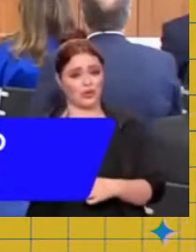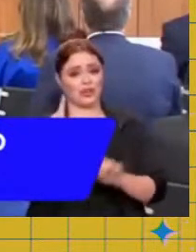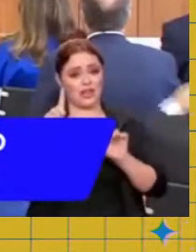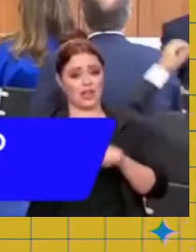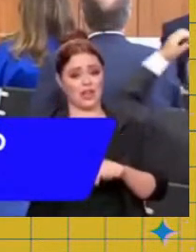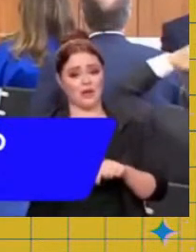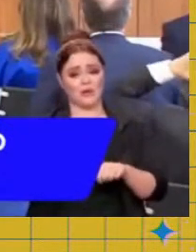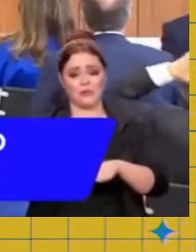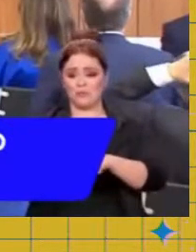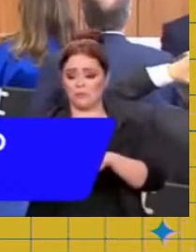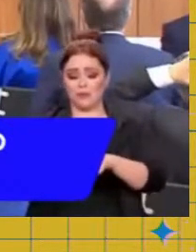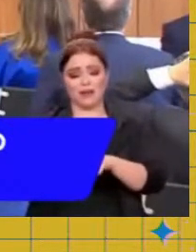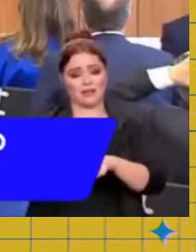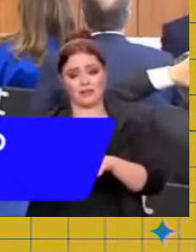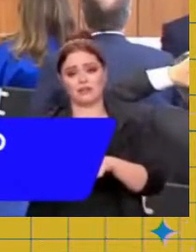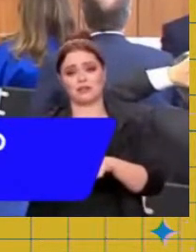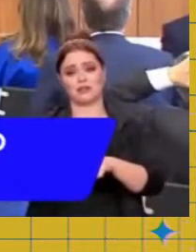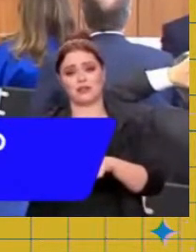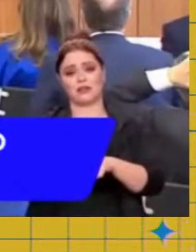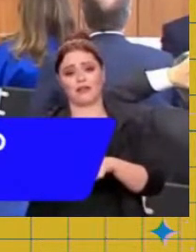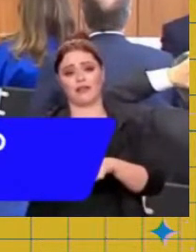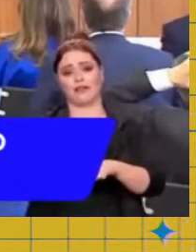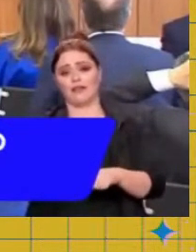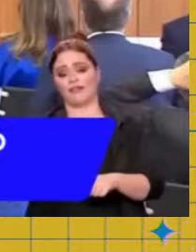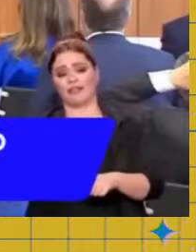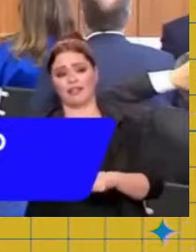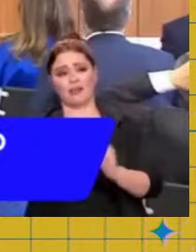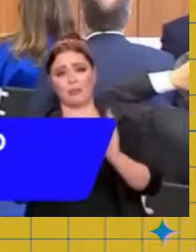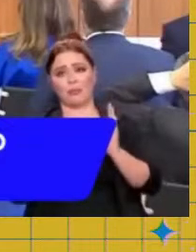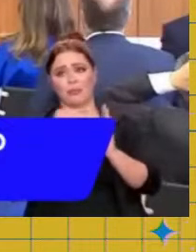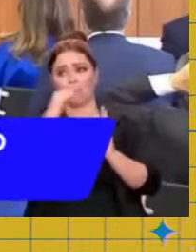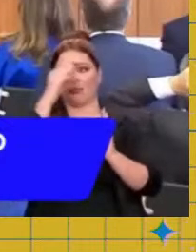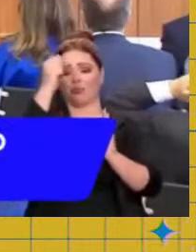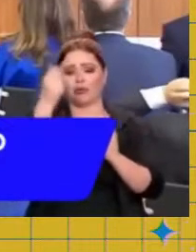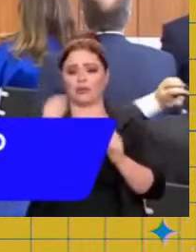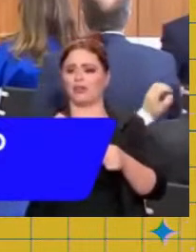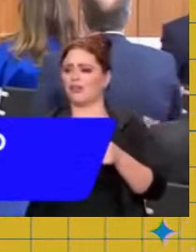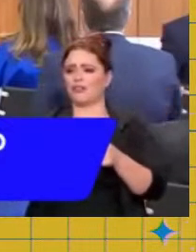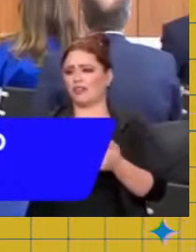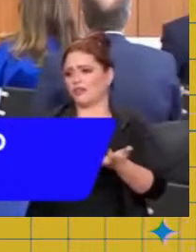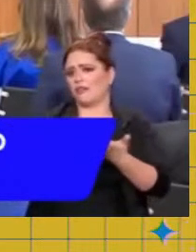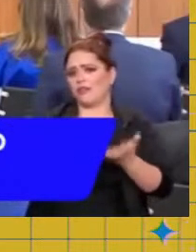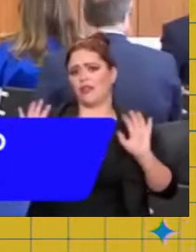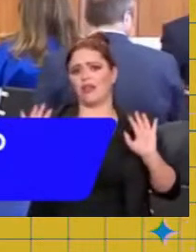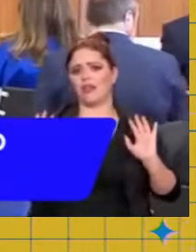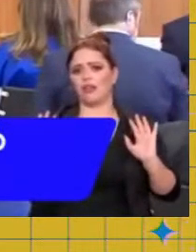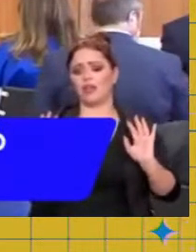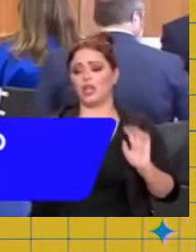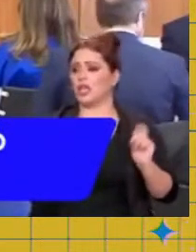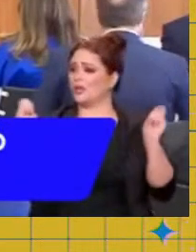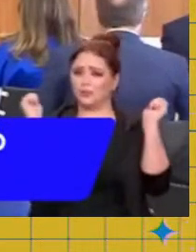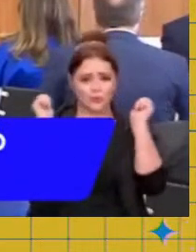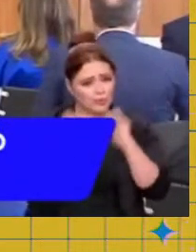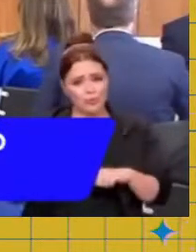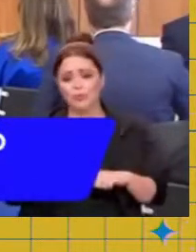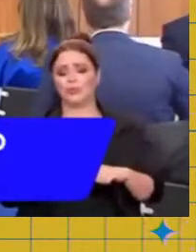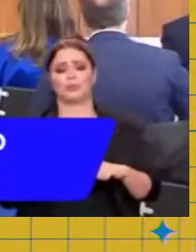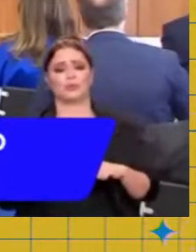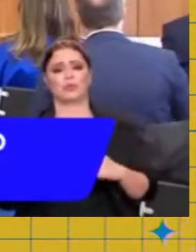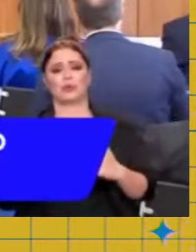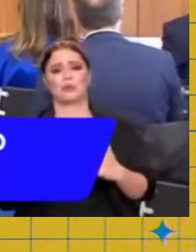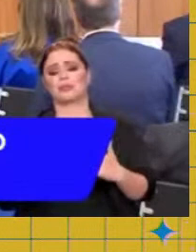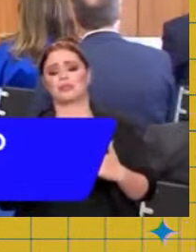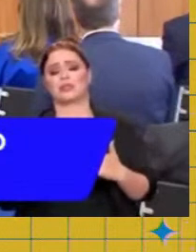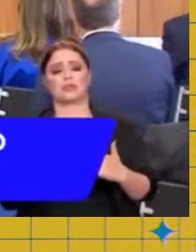país que a máquina de roda dólar esse país faz o que quiser Sabe com dólar e não é possível que a gente